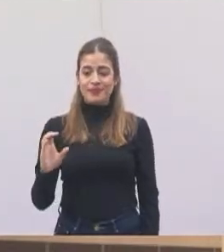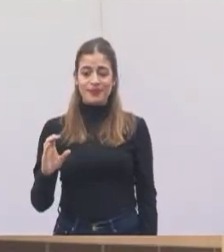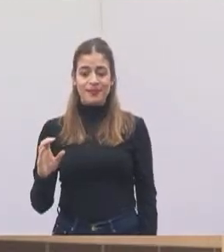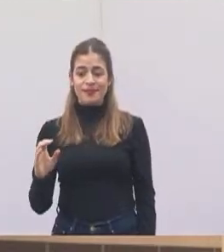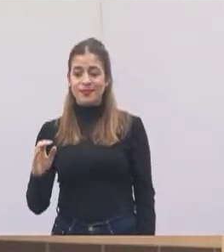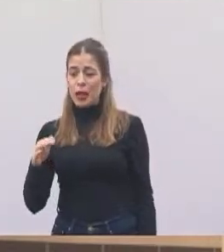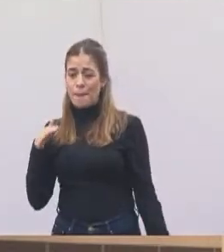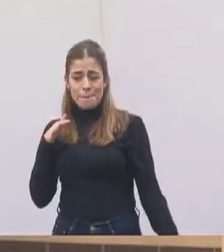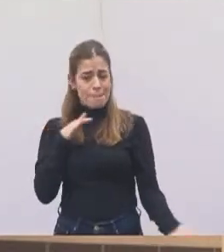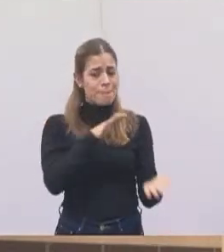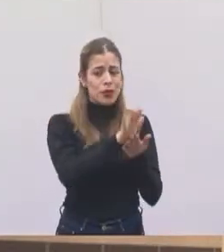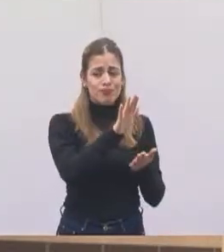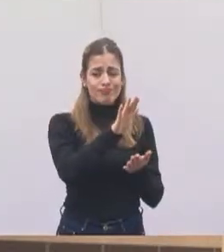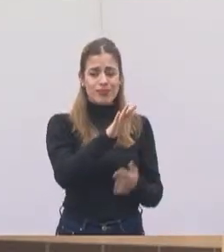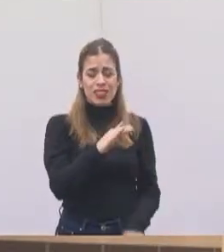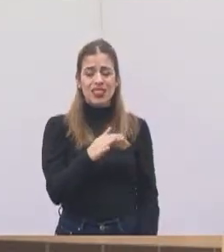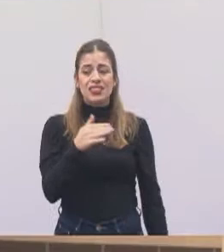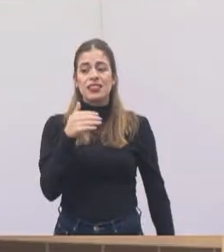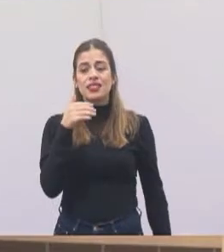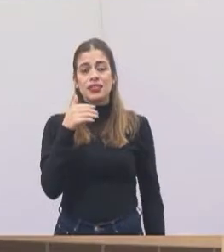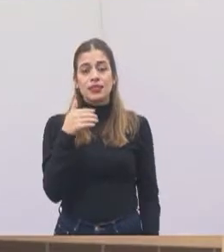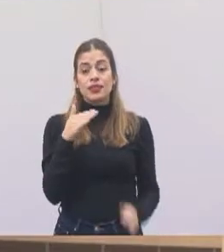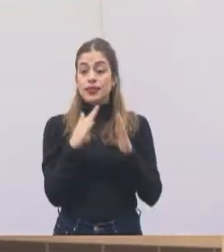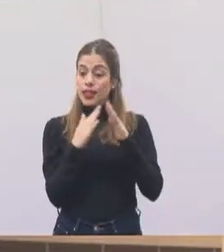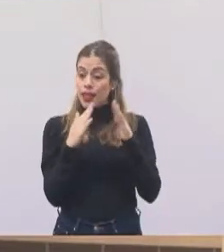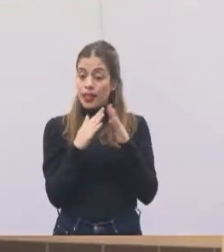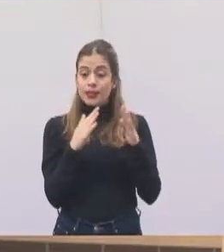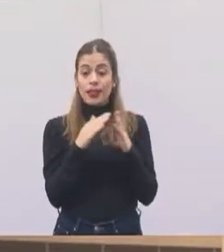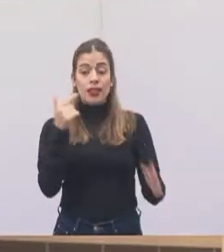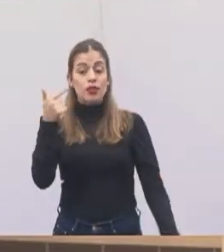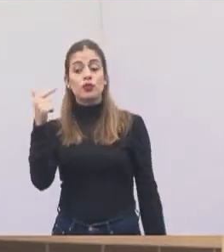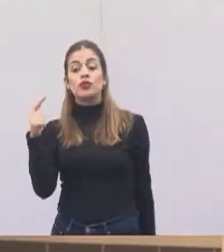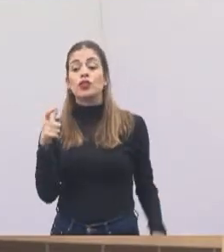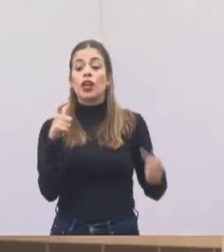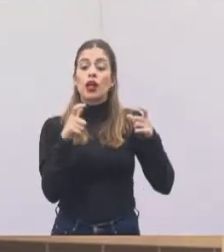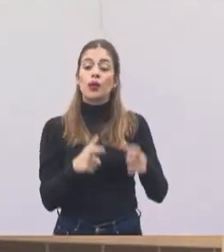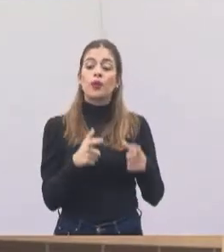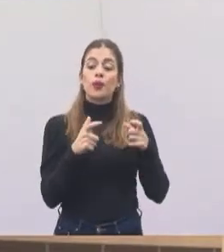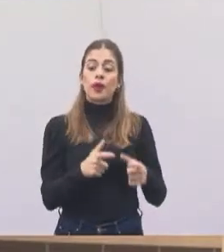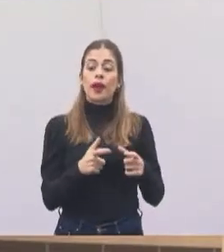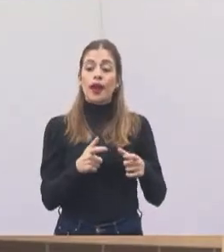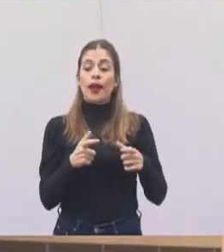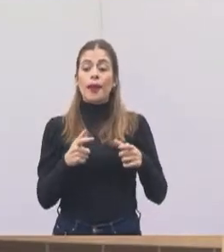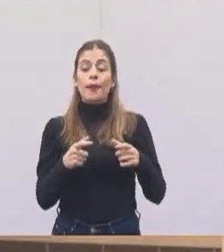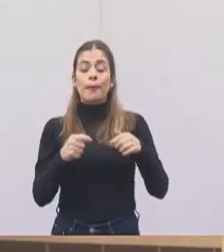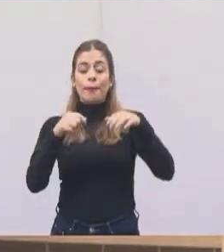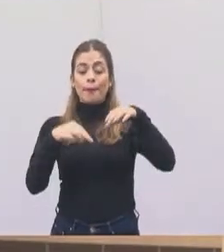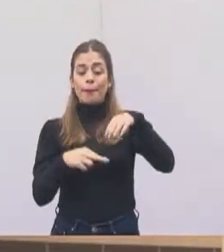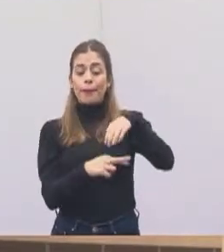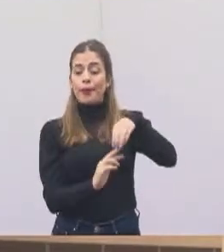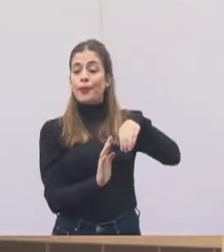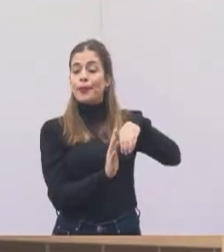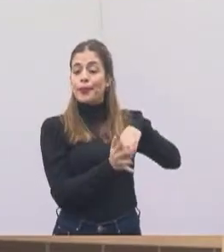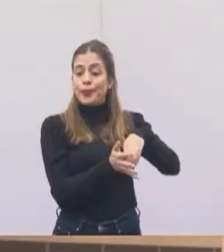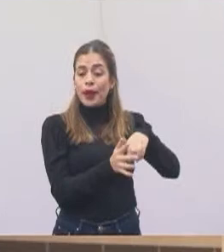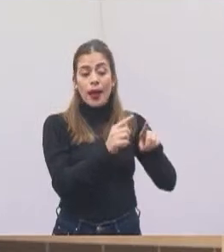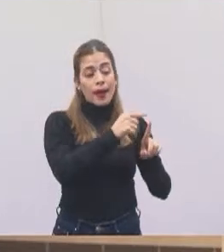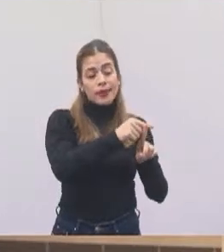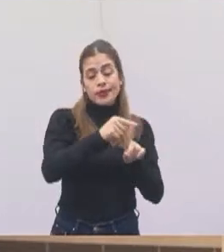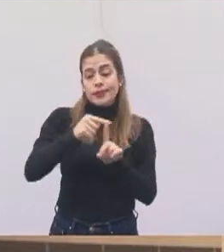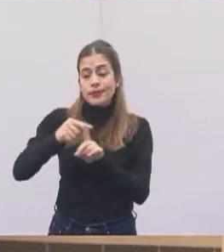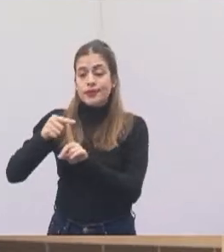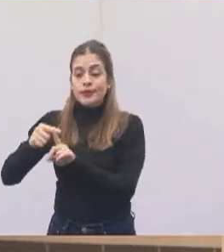Não tinham lugar nem para ser enterrado. Nem enterrado no cemitério